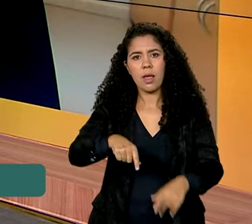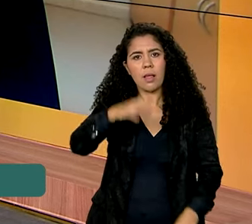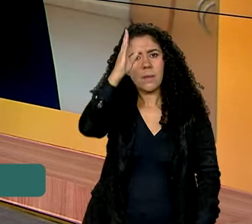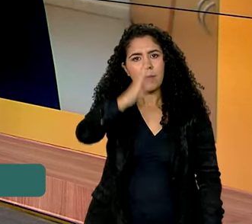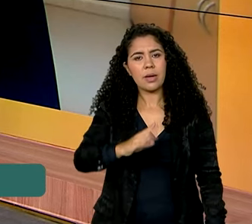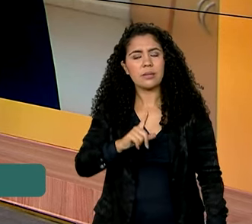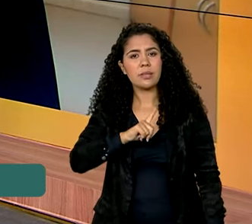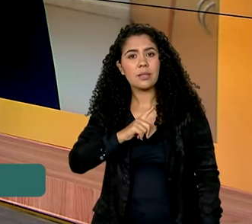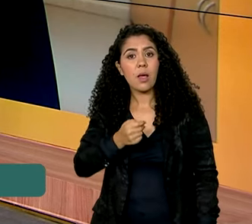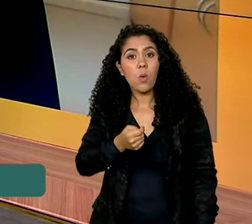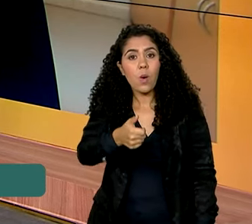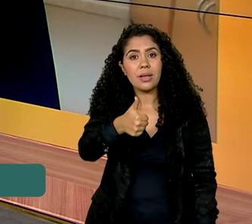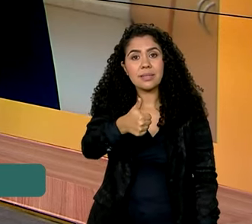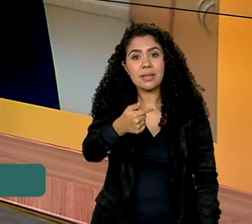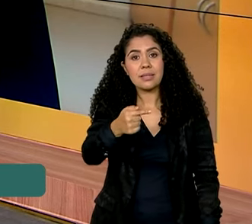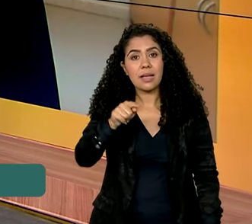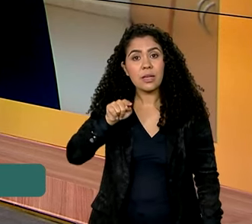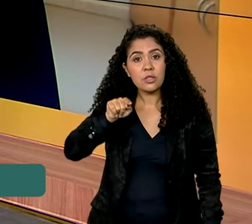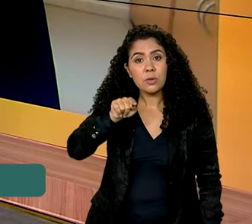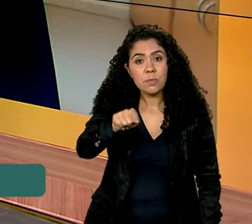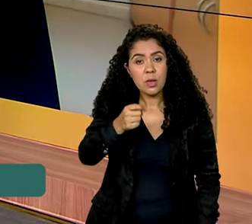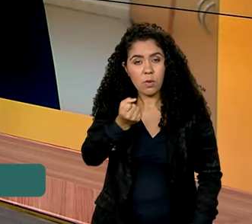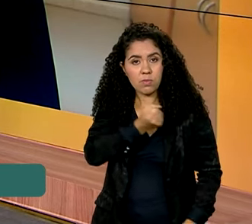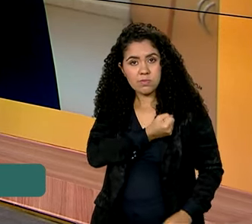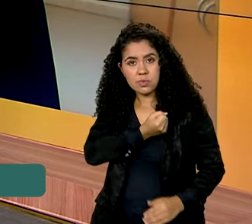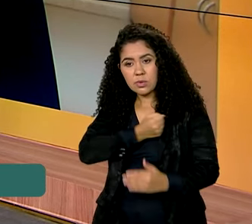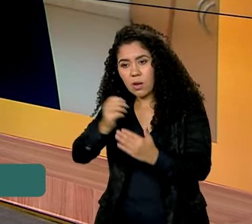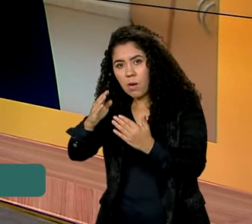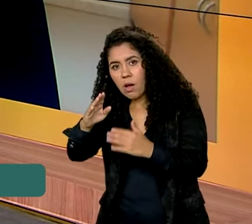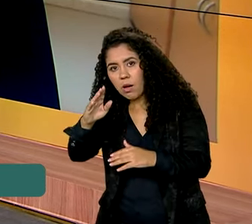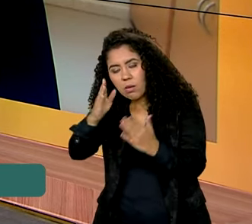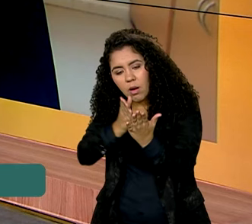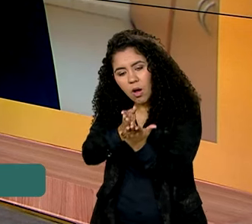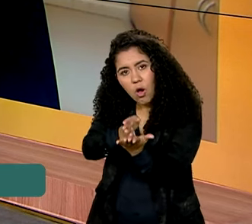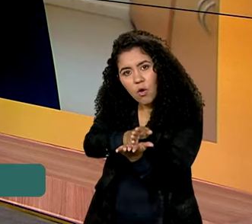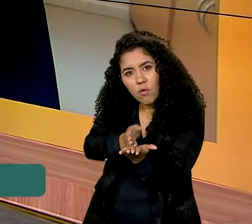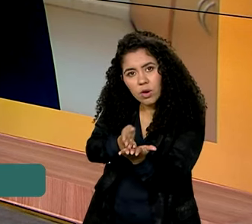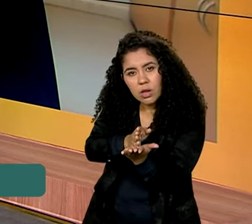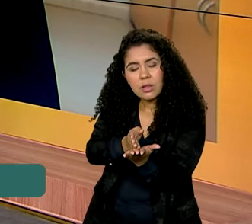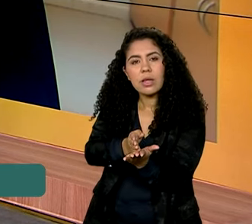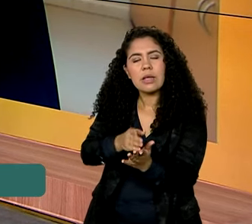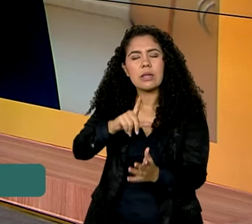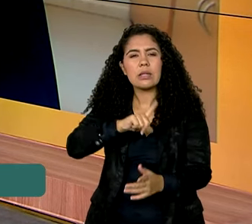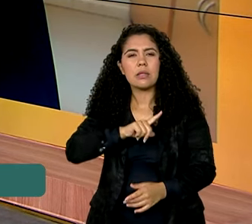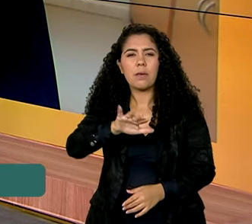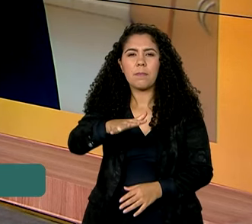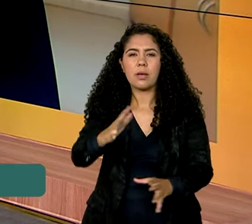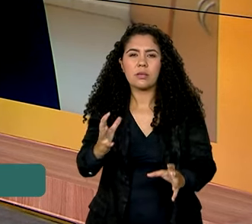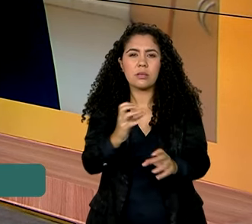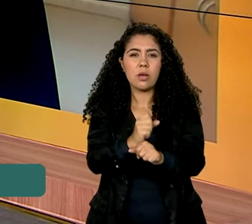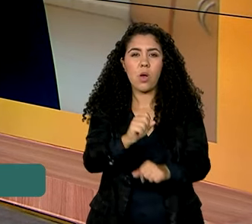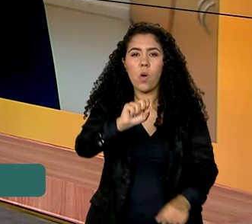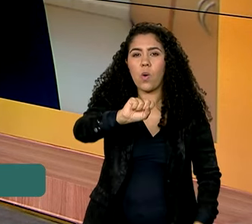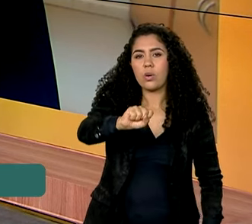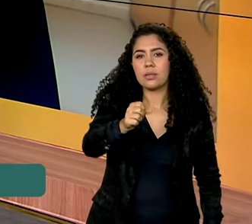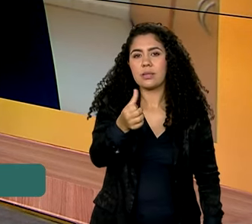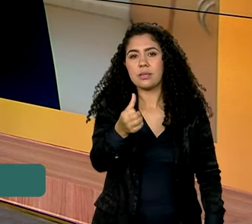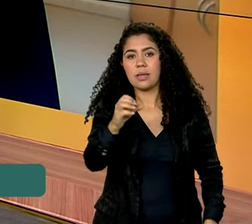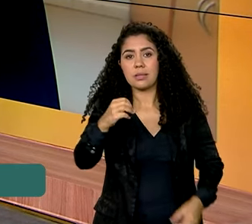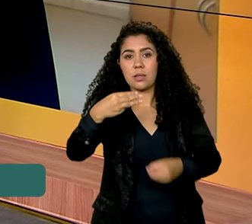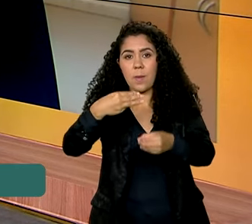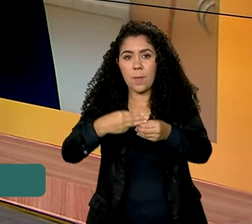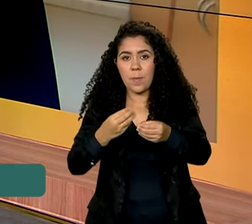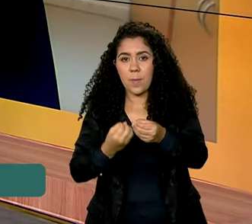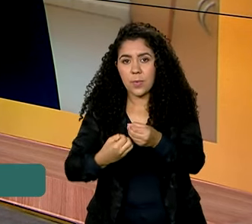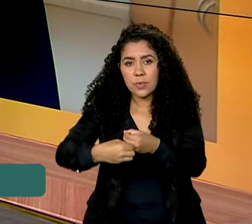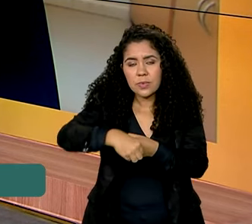quase 17 mil quilômetros de fronteira e esse espaço todo engloba aí mais de 860